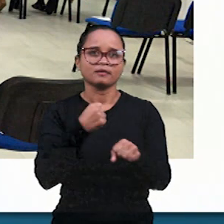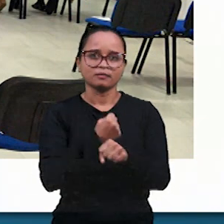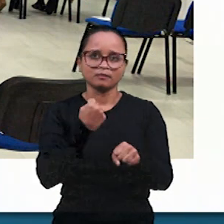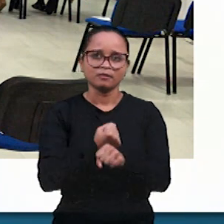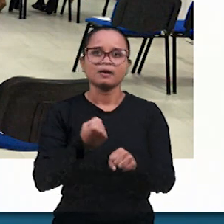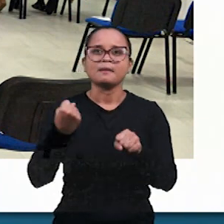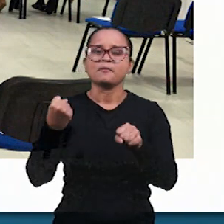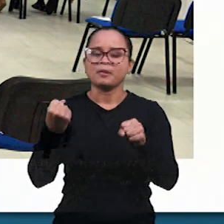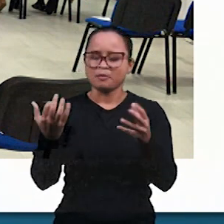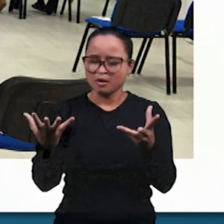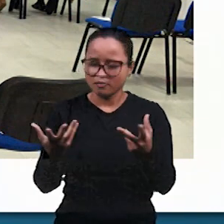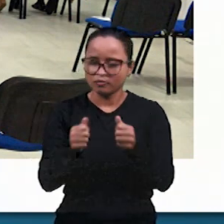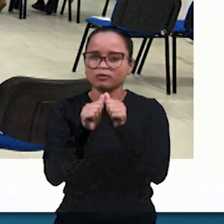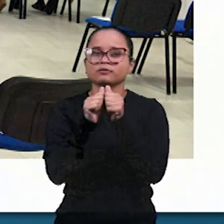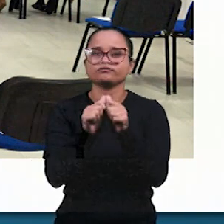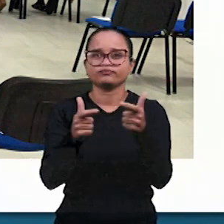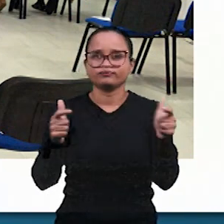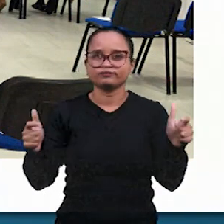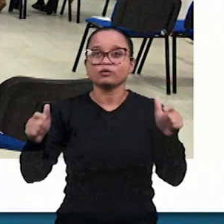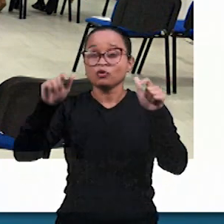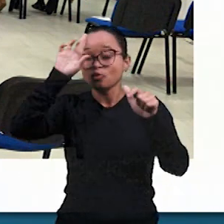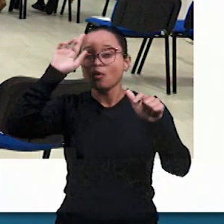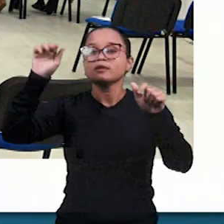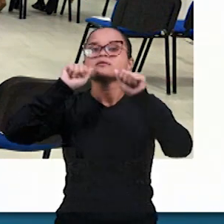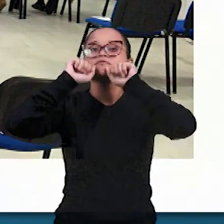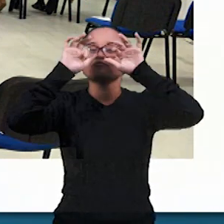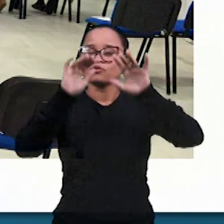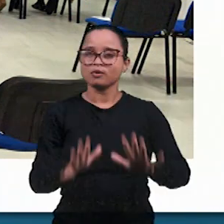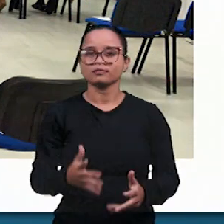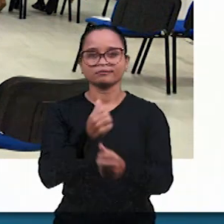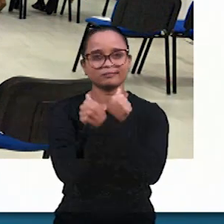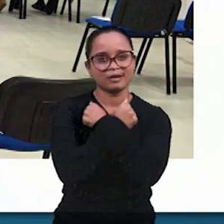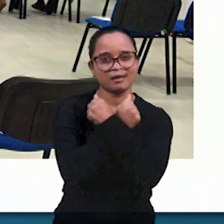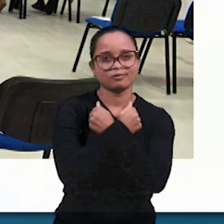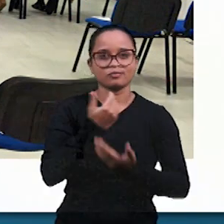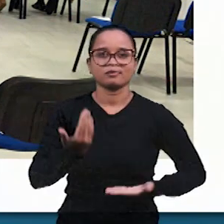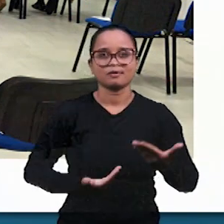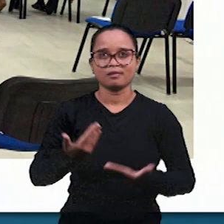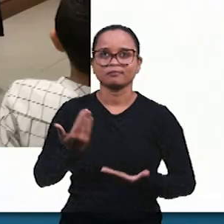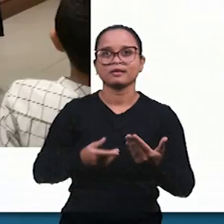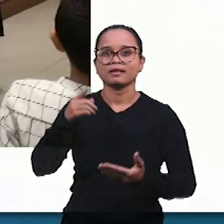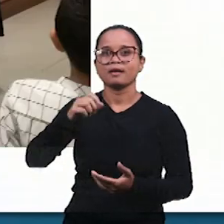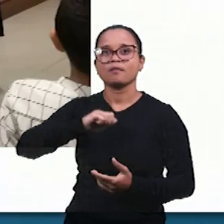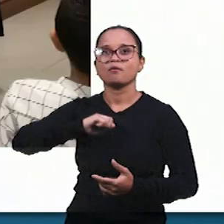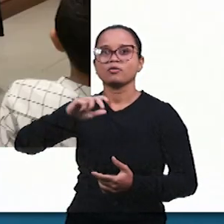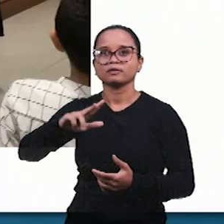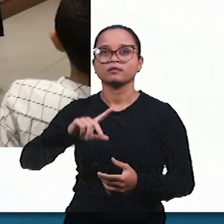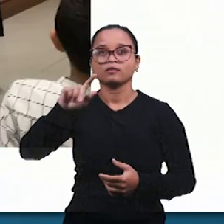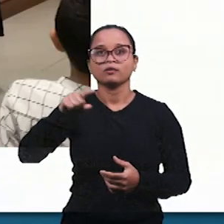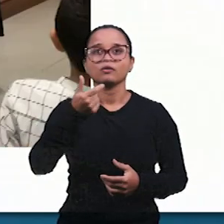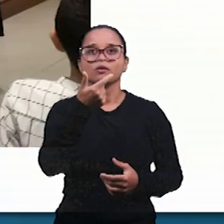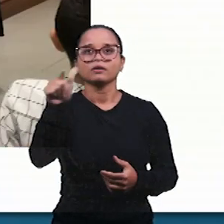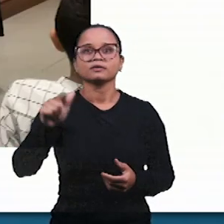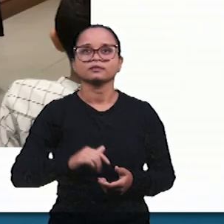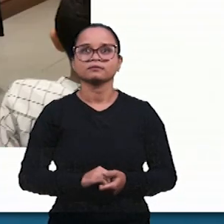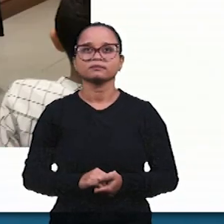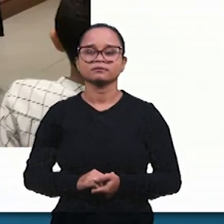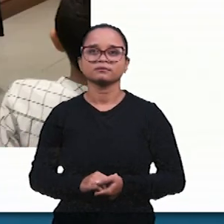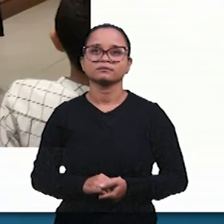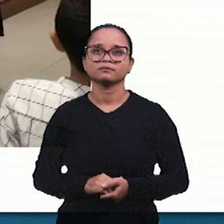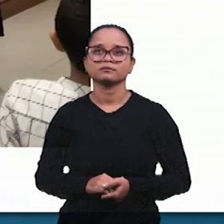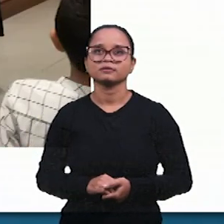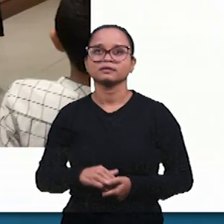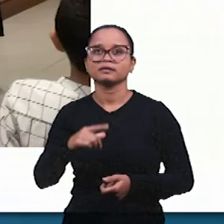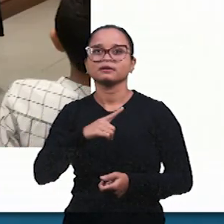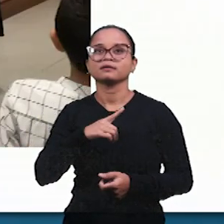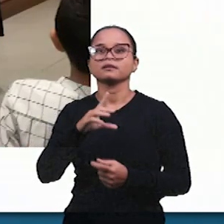maneira maravilhosa. O Senhor tem abençoado, um abraço aos irmãos em Portugal, em Braga. Vamos à frente. Agora, Odivelas,